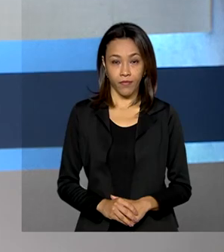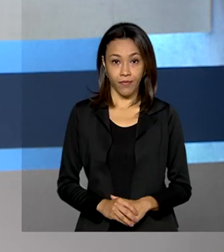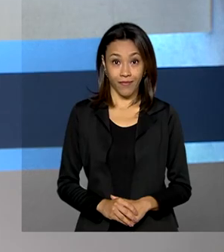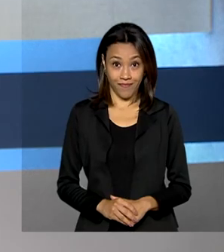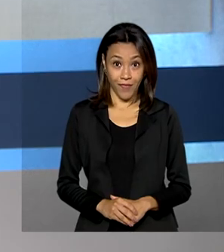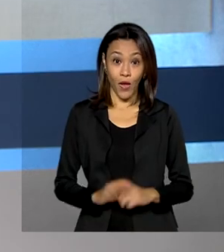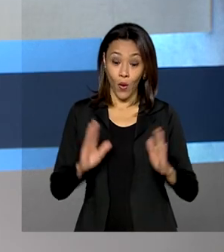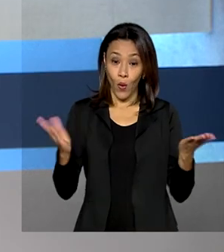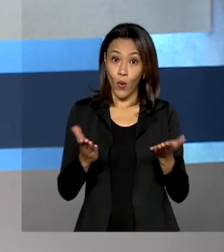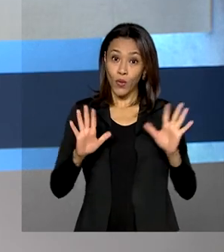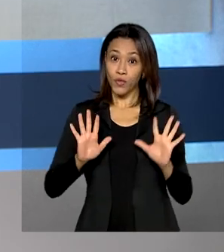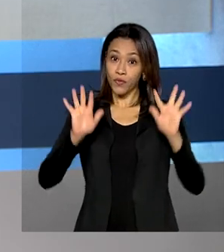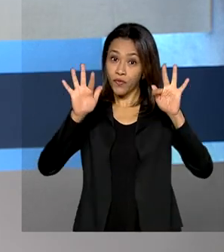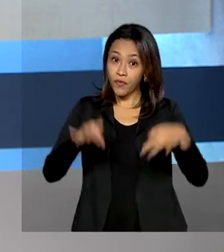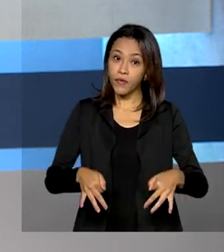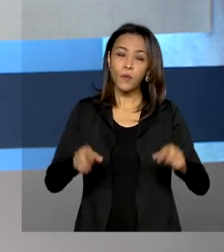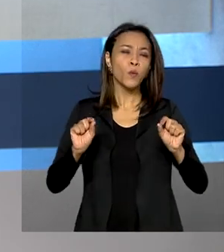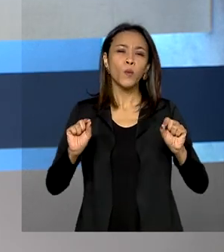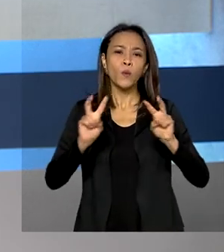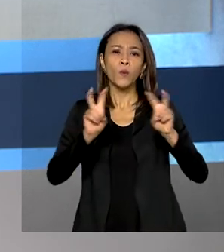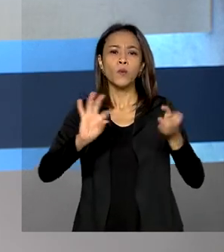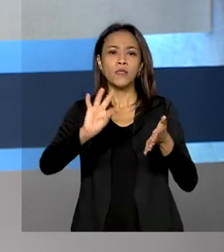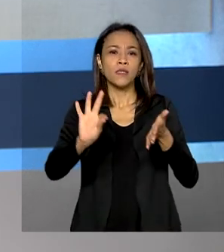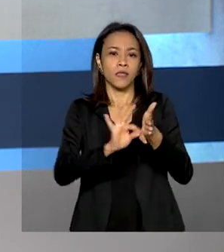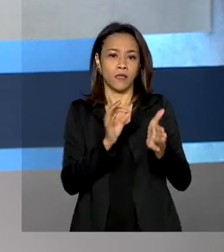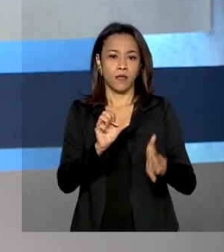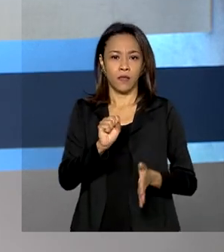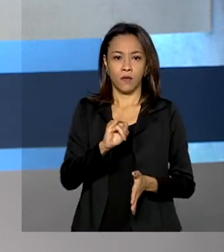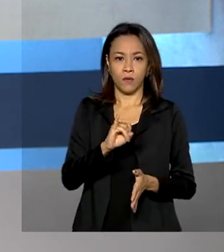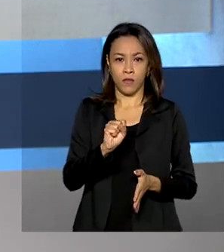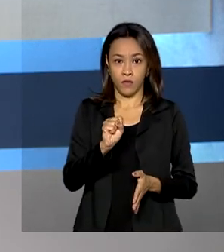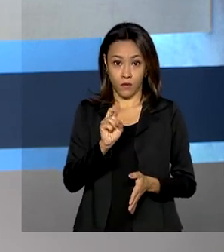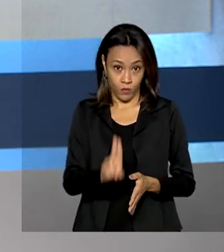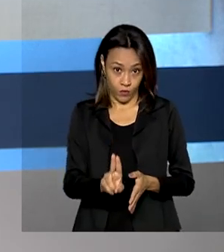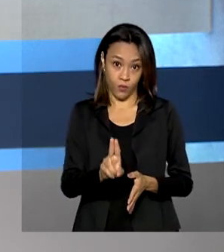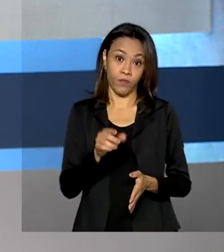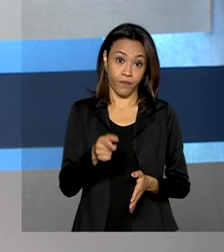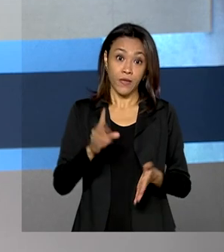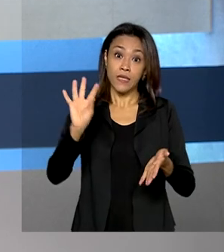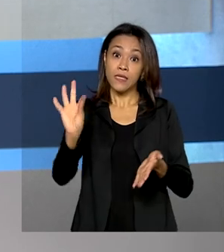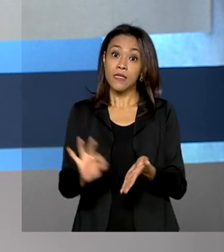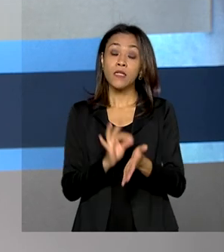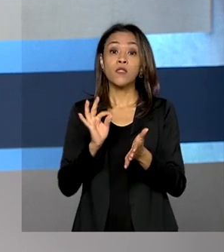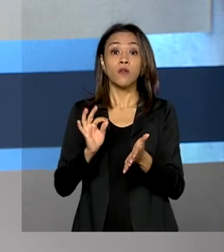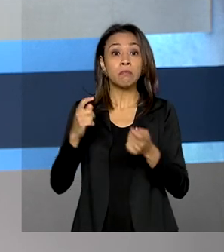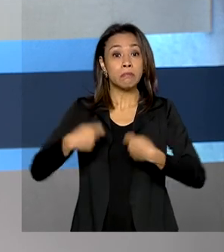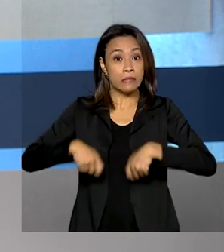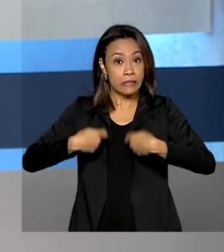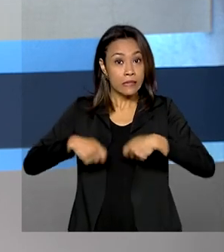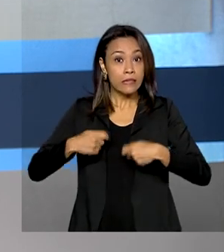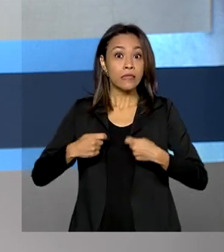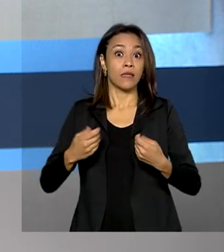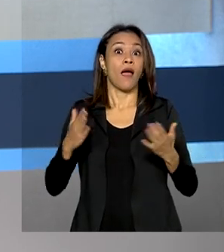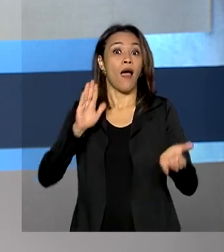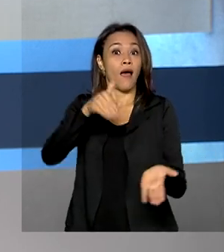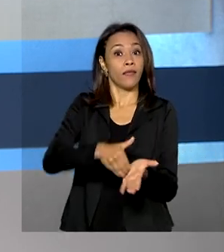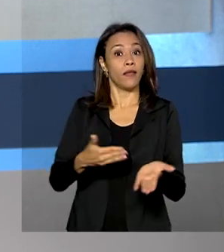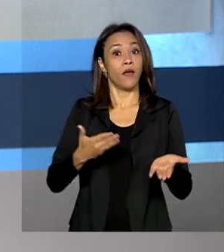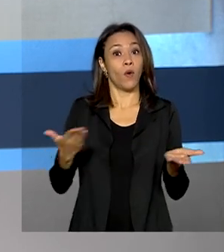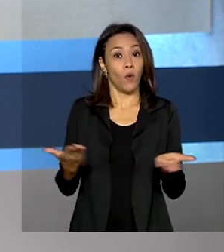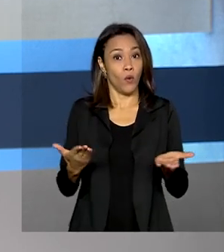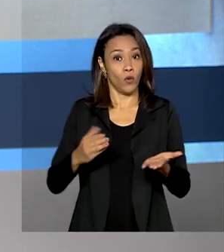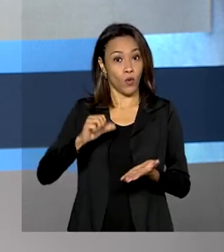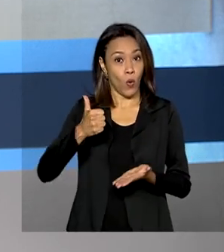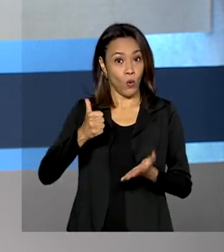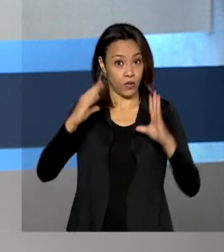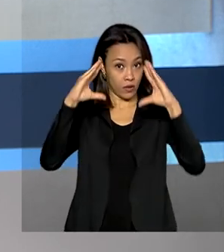E termina hoje o prazo de inscrição do SISU, o Sistema de Seleção Unificada. As inscrições devem ser feitas até às 11h59min